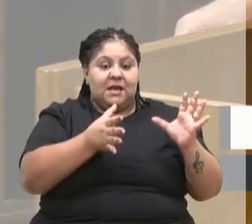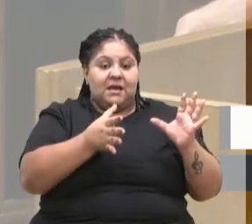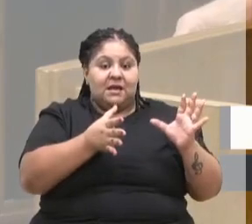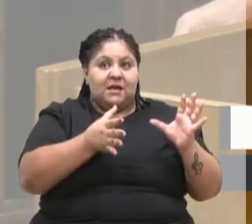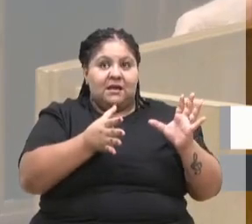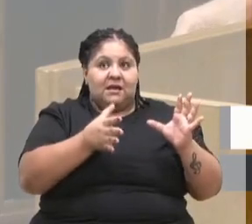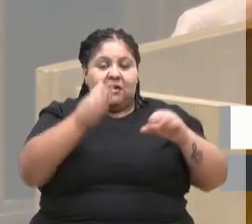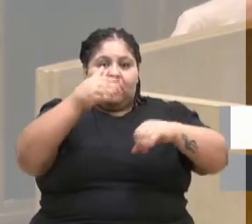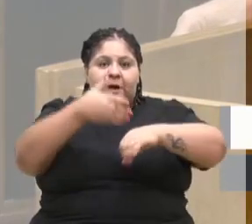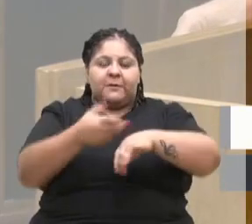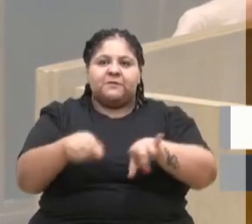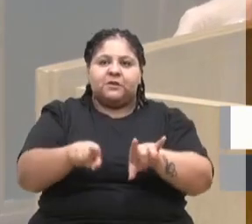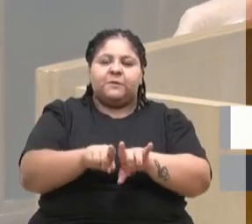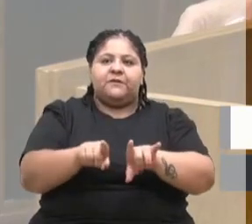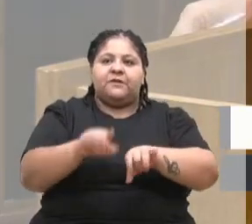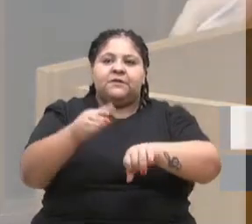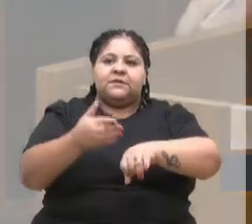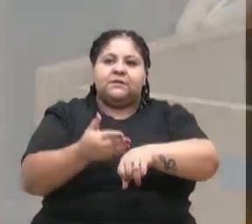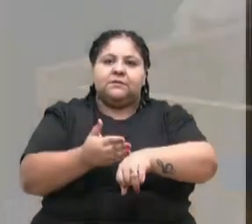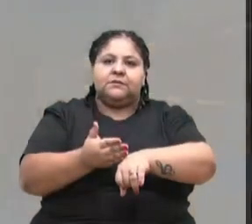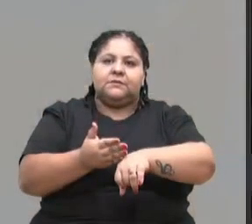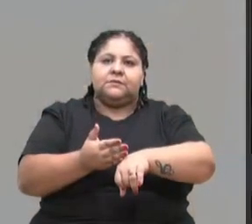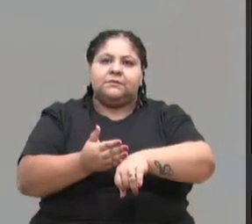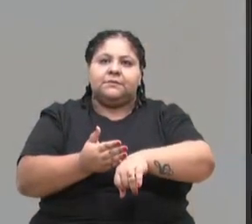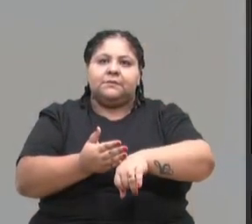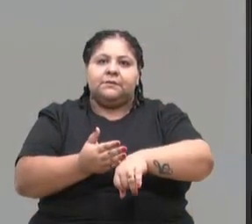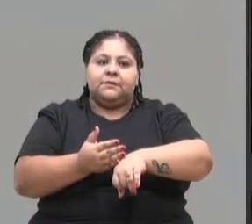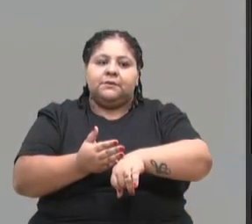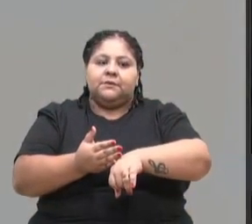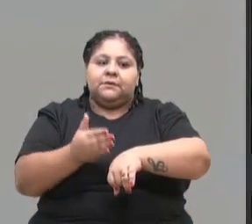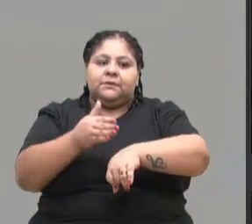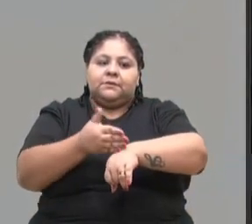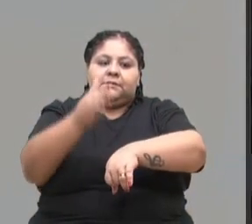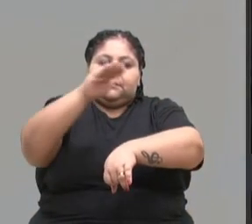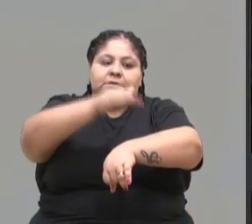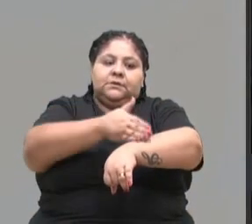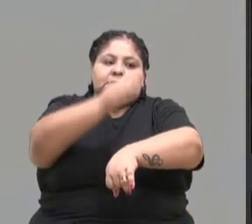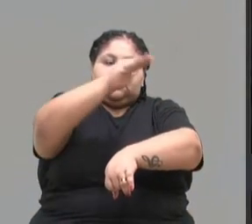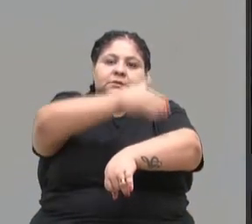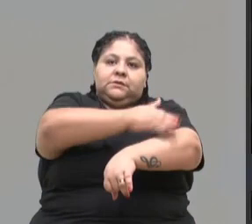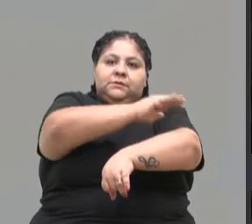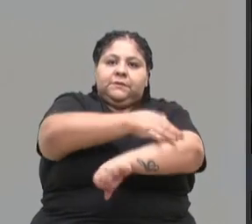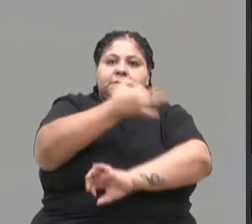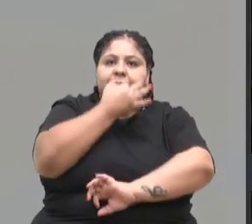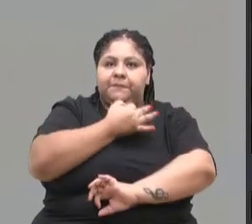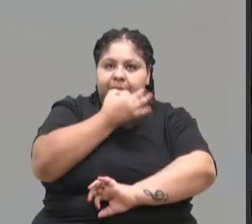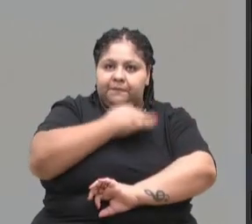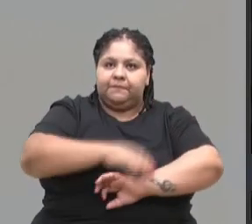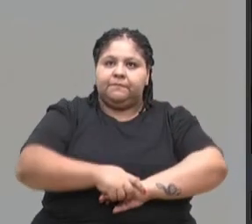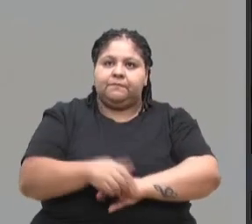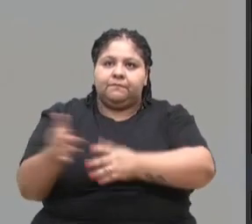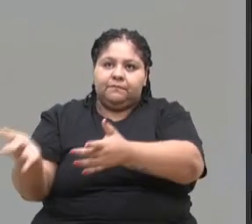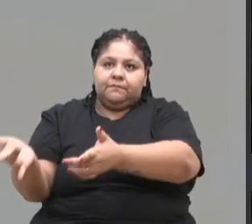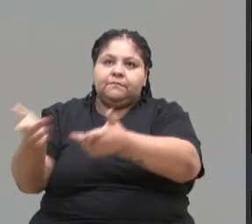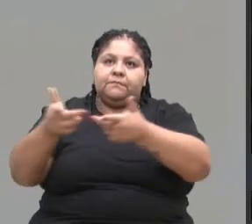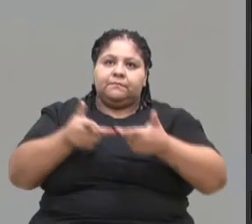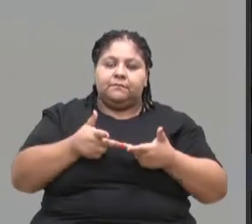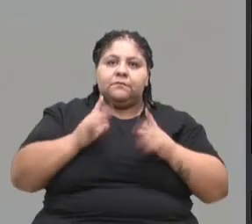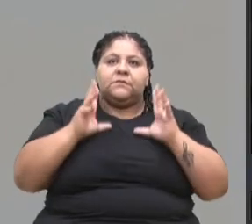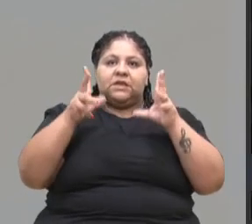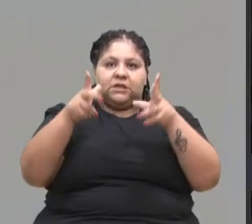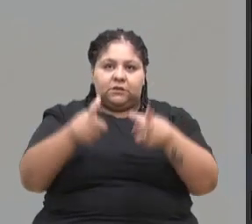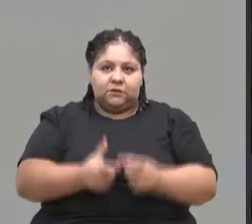um entusiasta do esporte, pois ele é sinônimo de saúde. Convido todos os